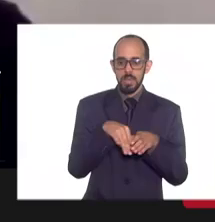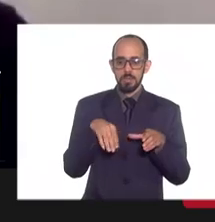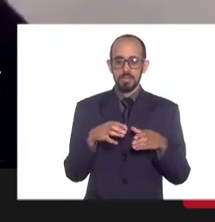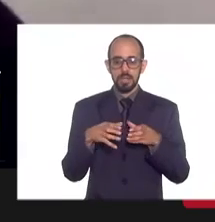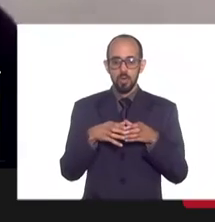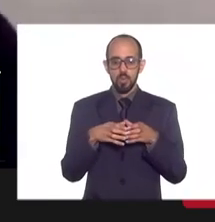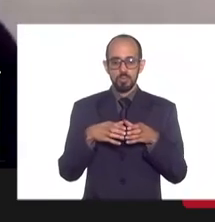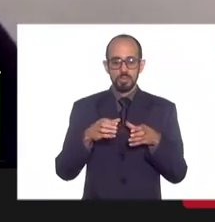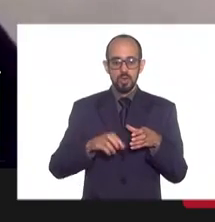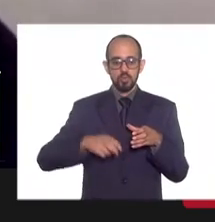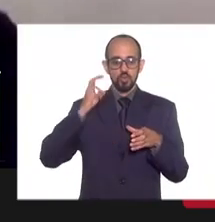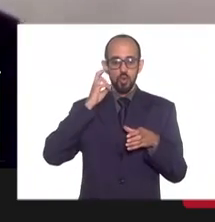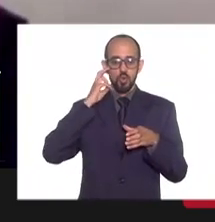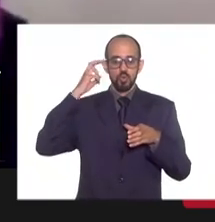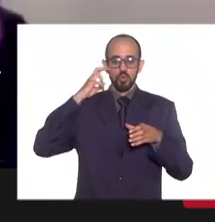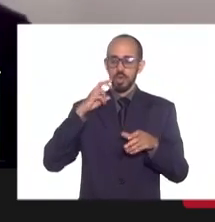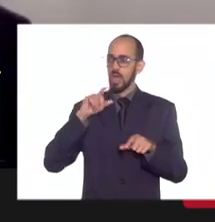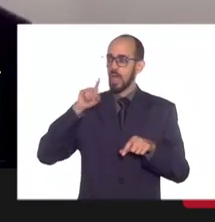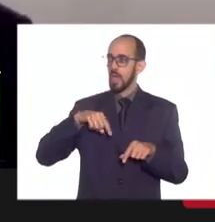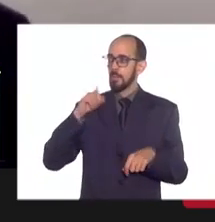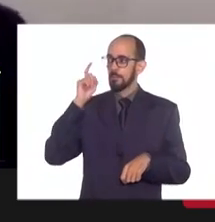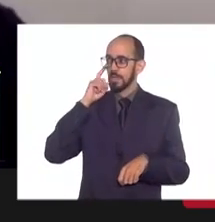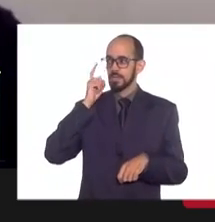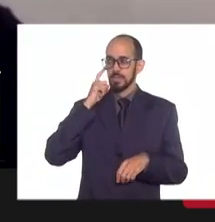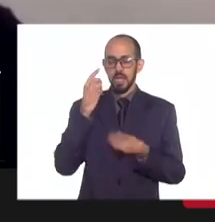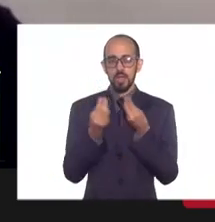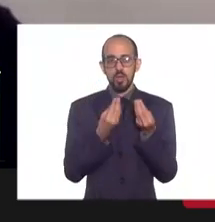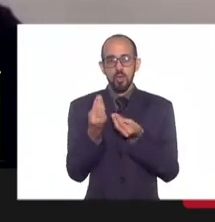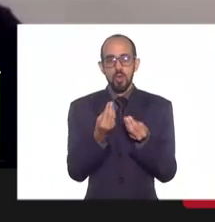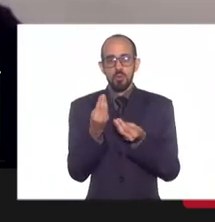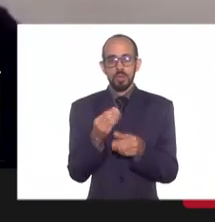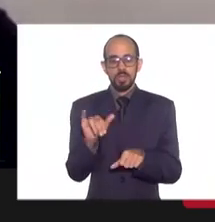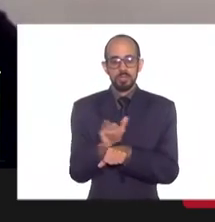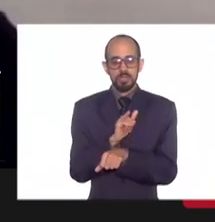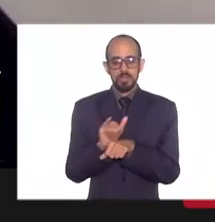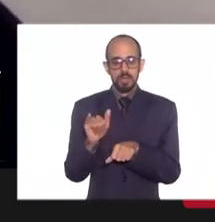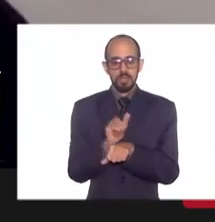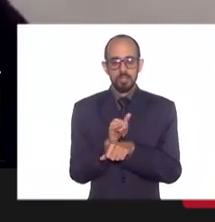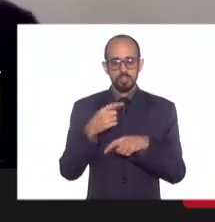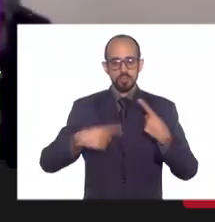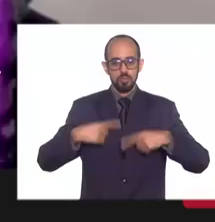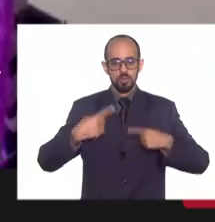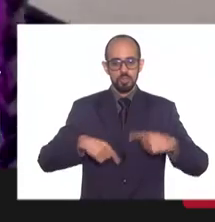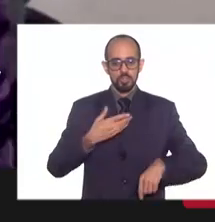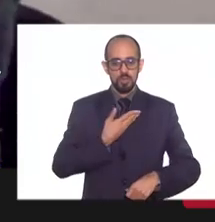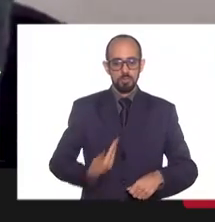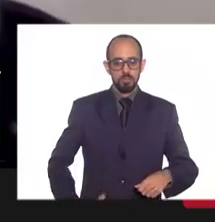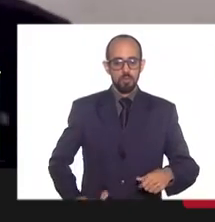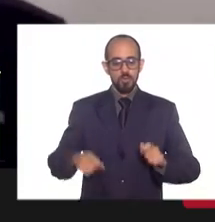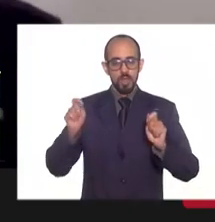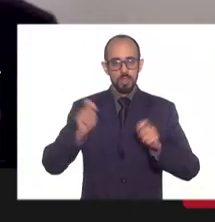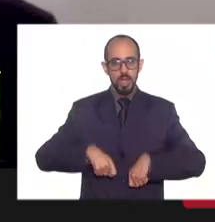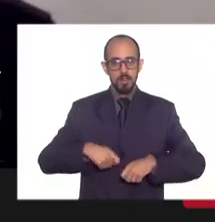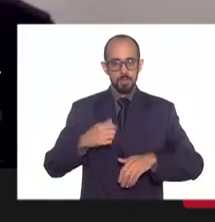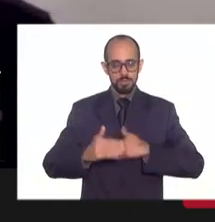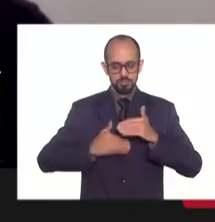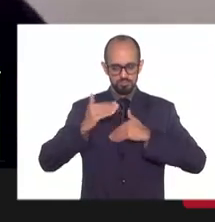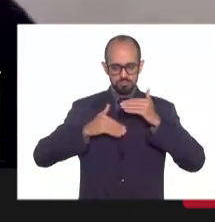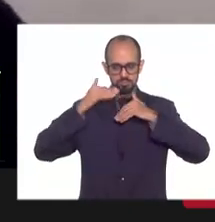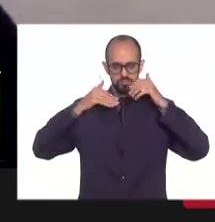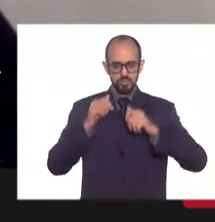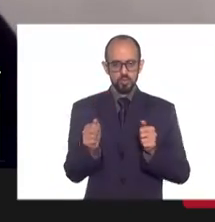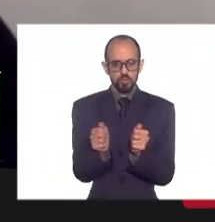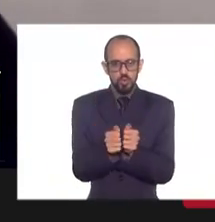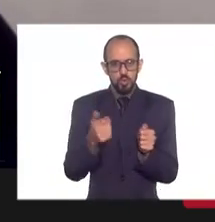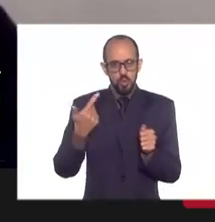Cultura pensar como esse espaço da formulação da política pública ele pode ser enriquecido por outros atores